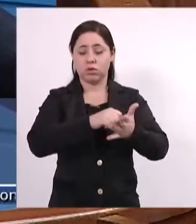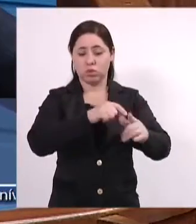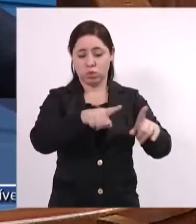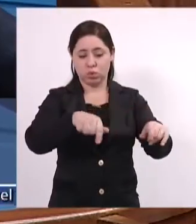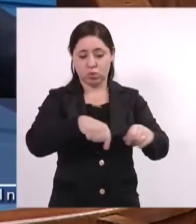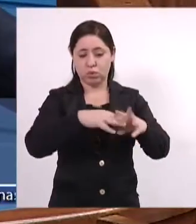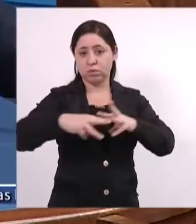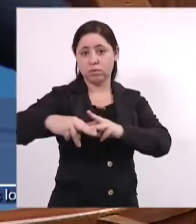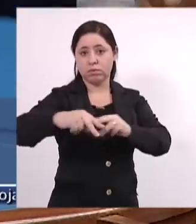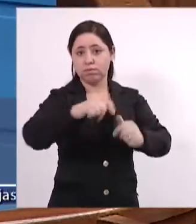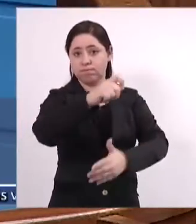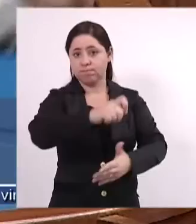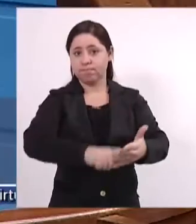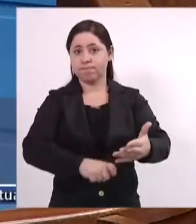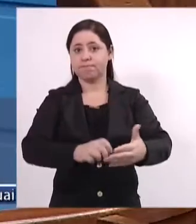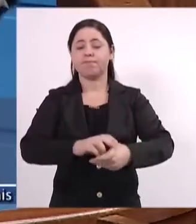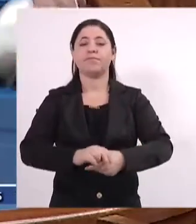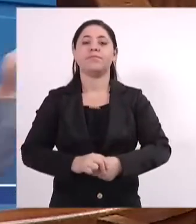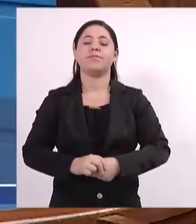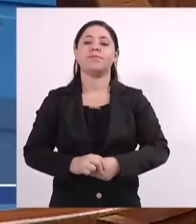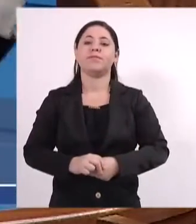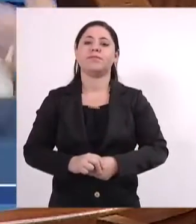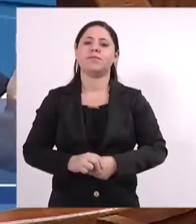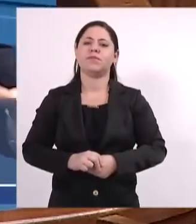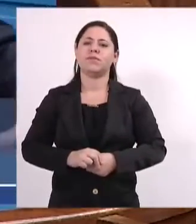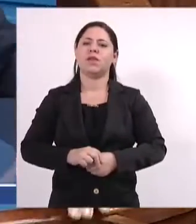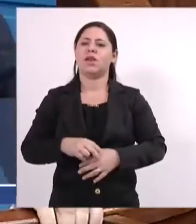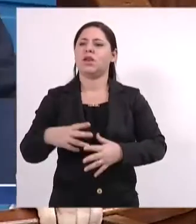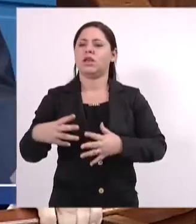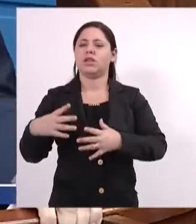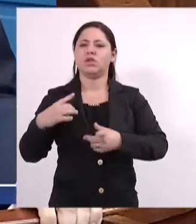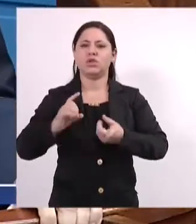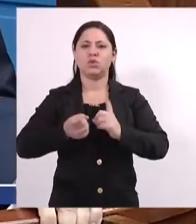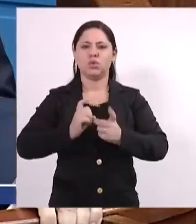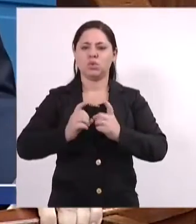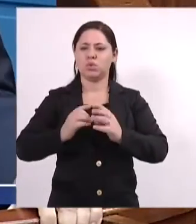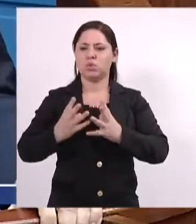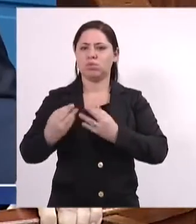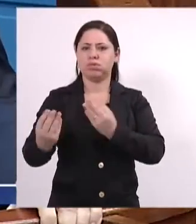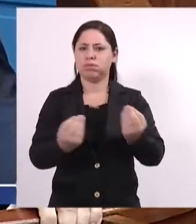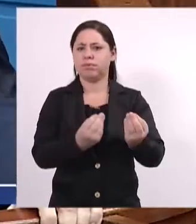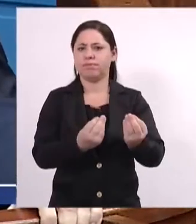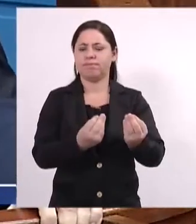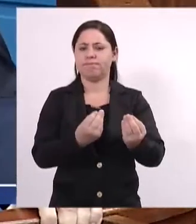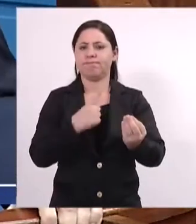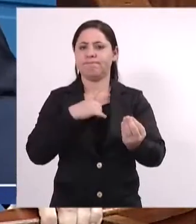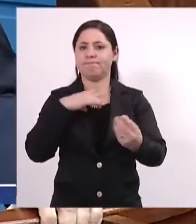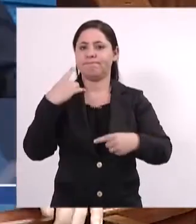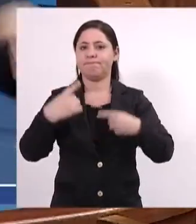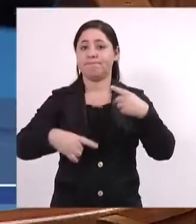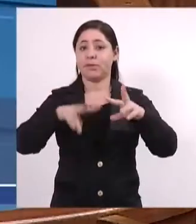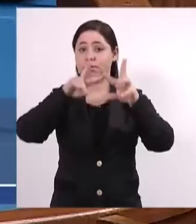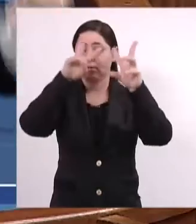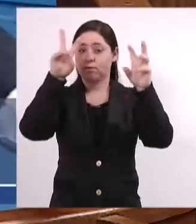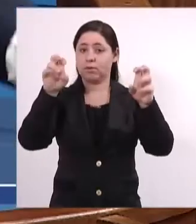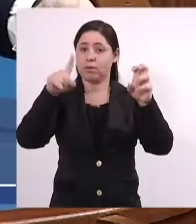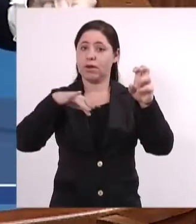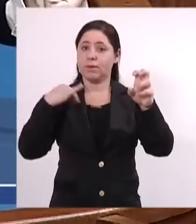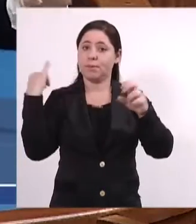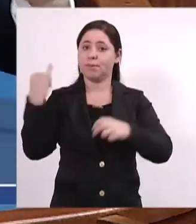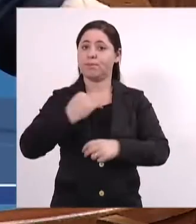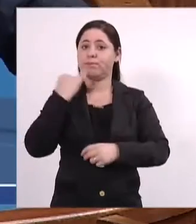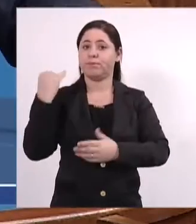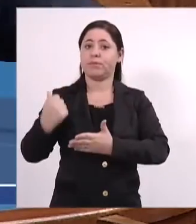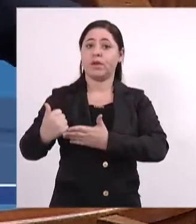Fundiária, em várias reuniões, essa questão importante